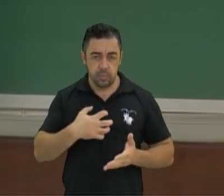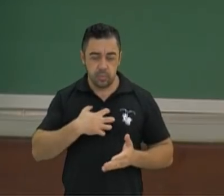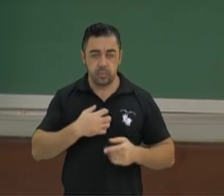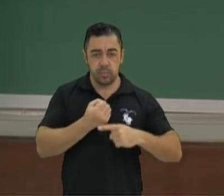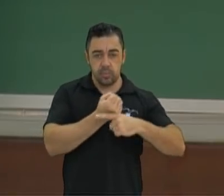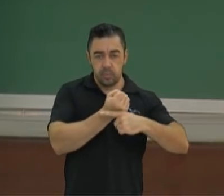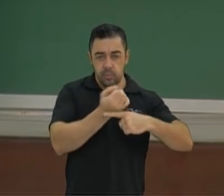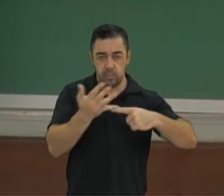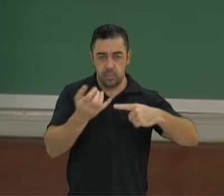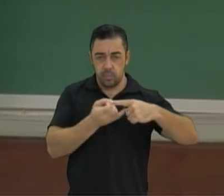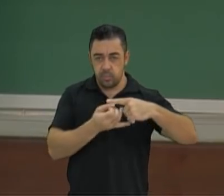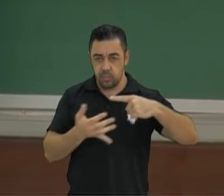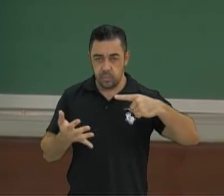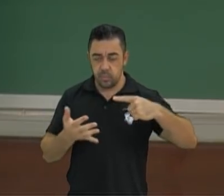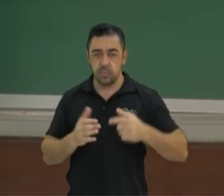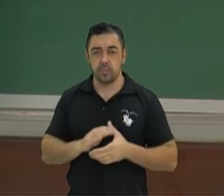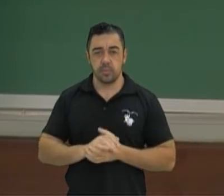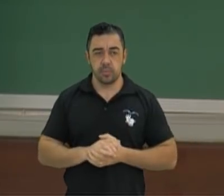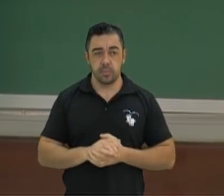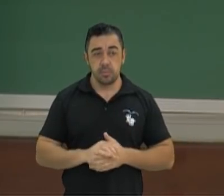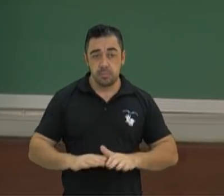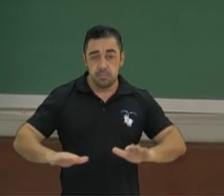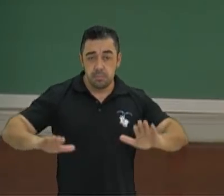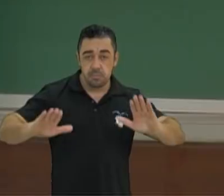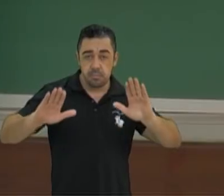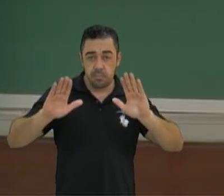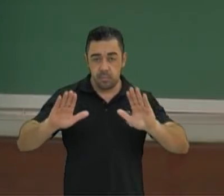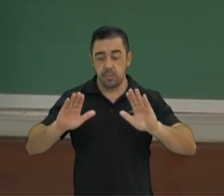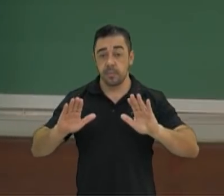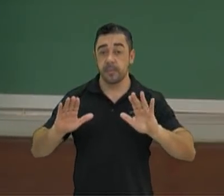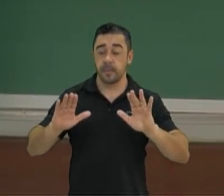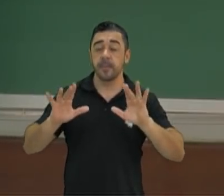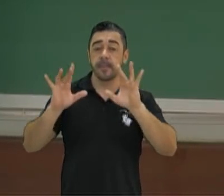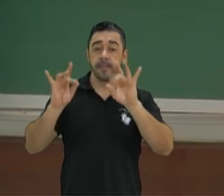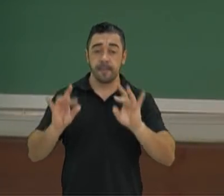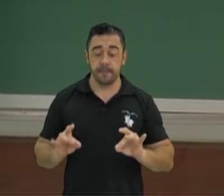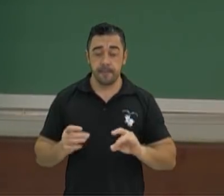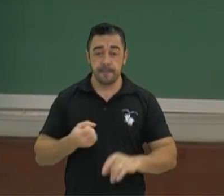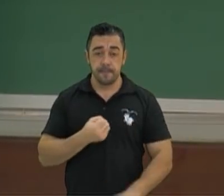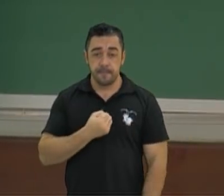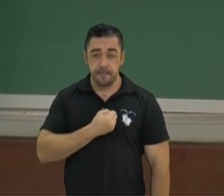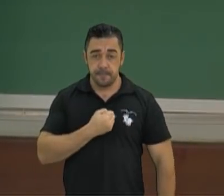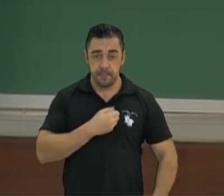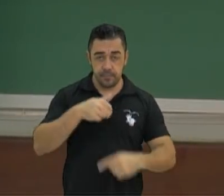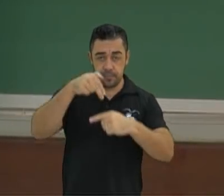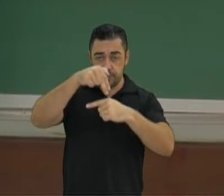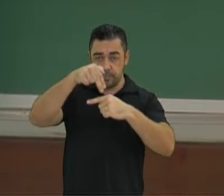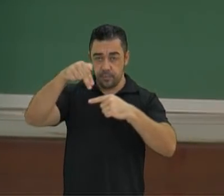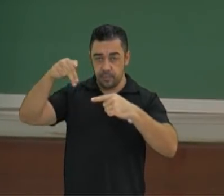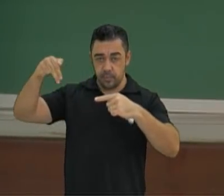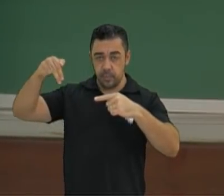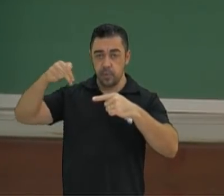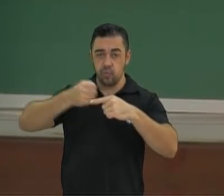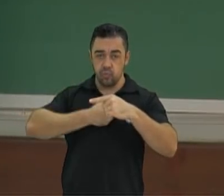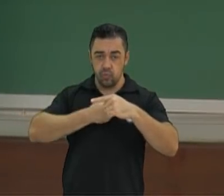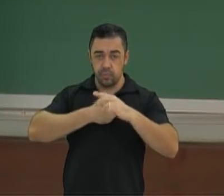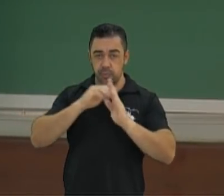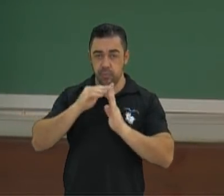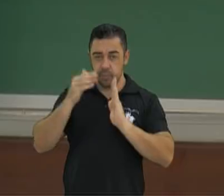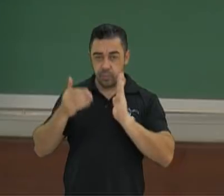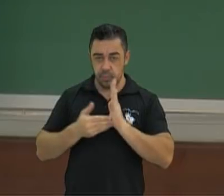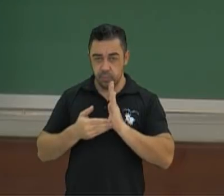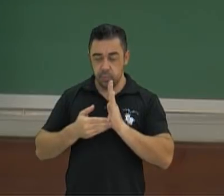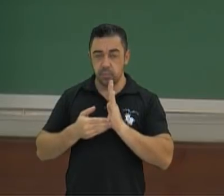uma fração. Só que, detalhe, o numerador ele tem que ser um número inteiro. Lembra quem é